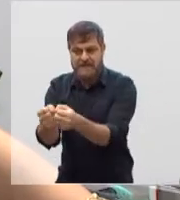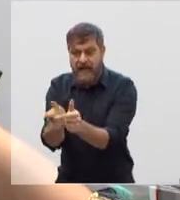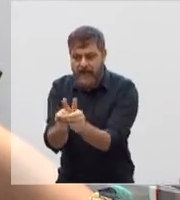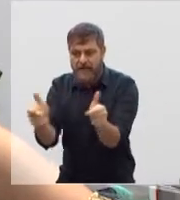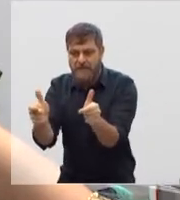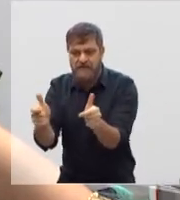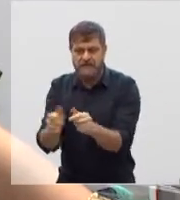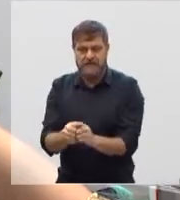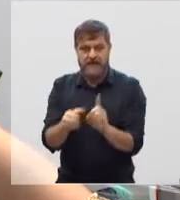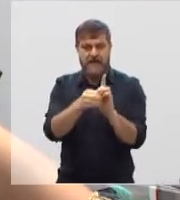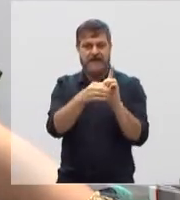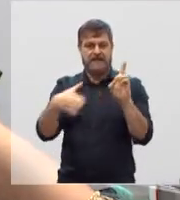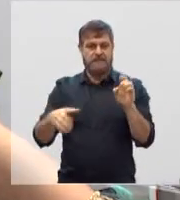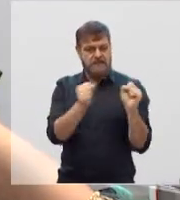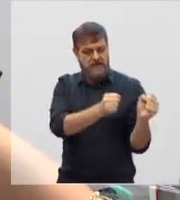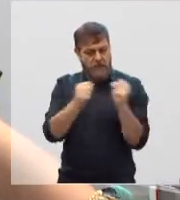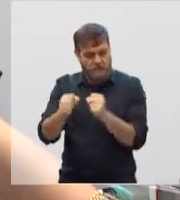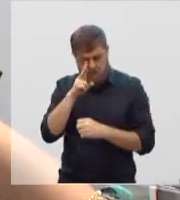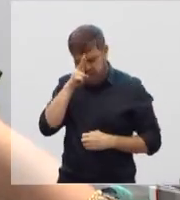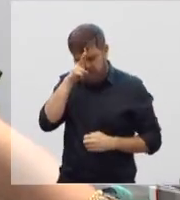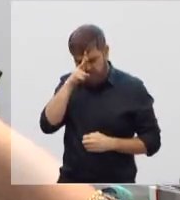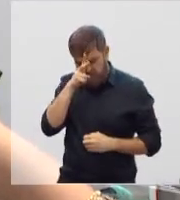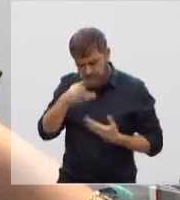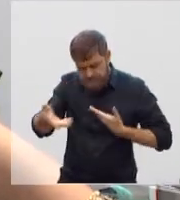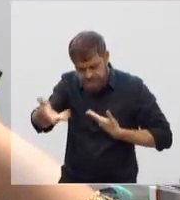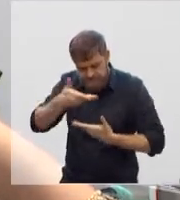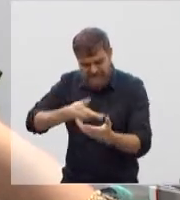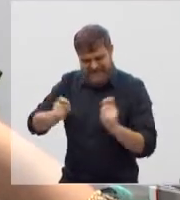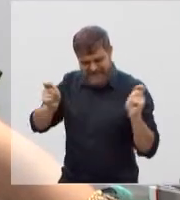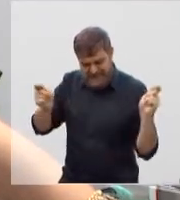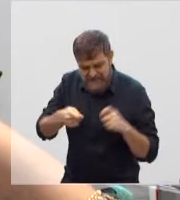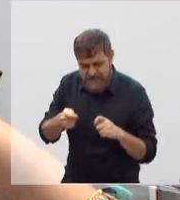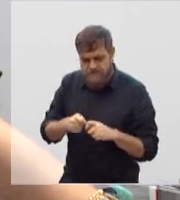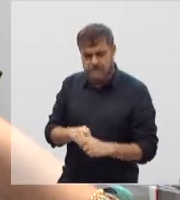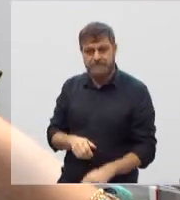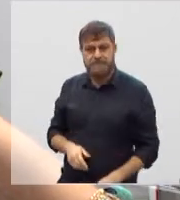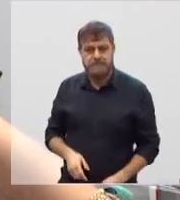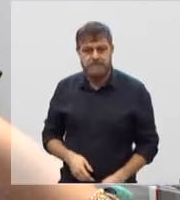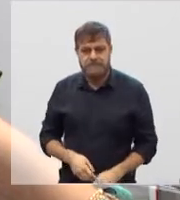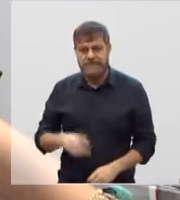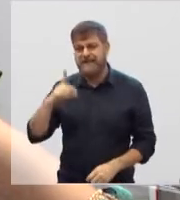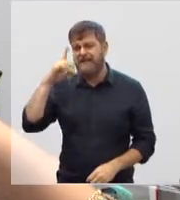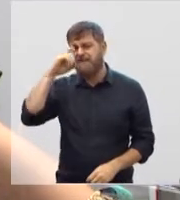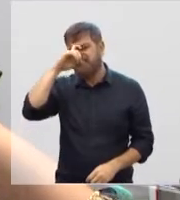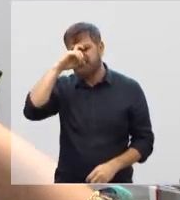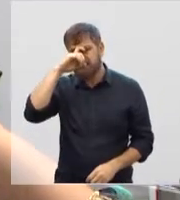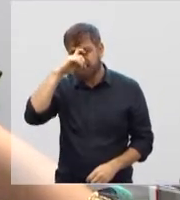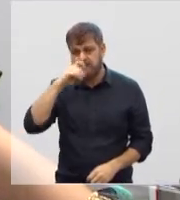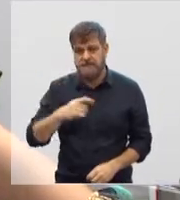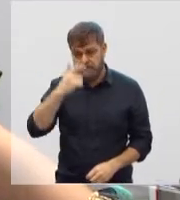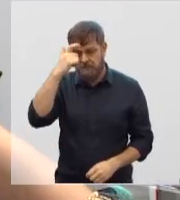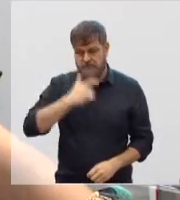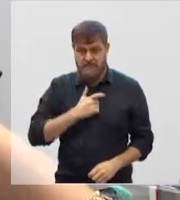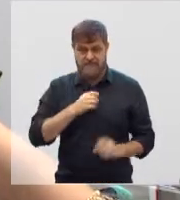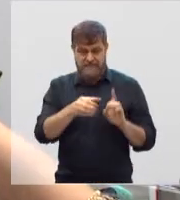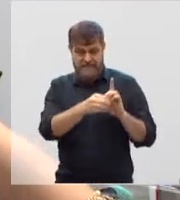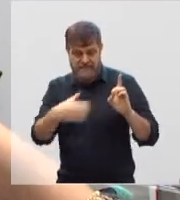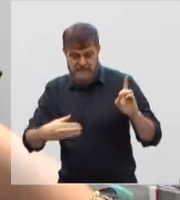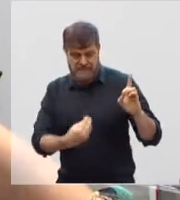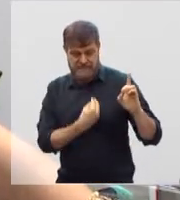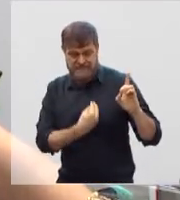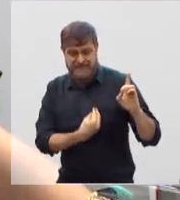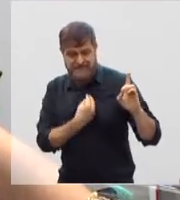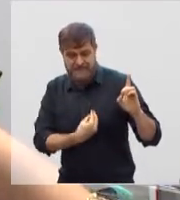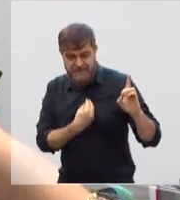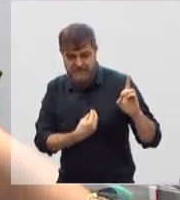1. Esse é o poder da democracia, né? De você ter essa capacidade. Por isso é muito mais difícil você fazer parte de uma